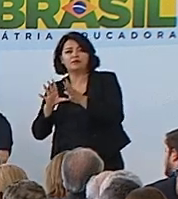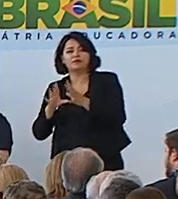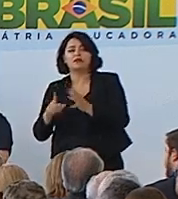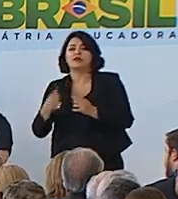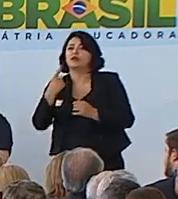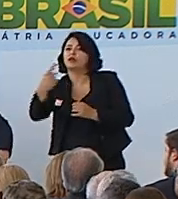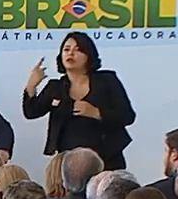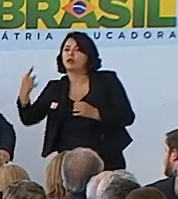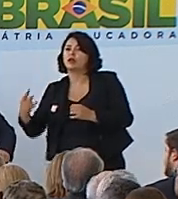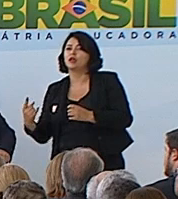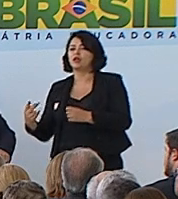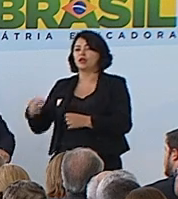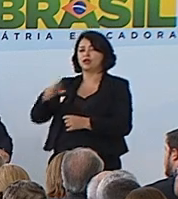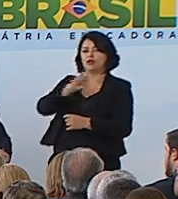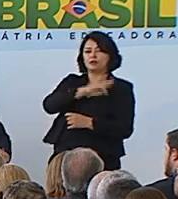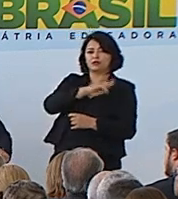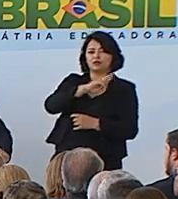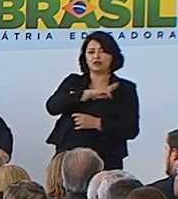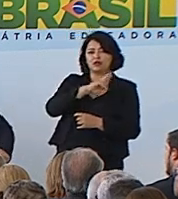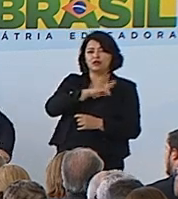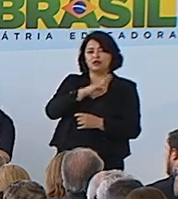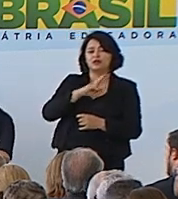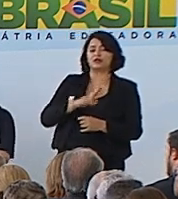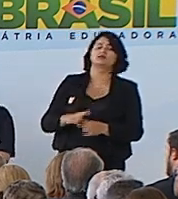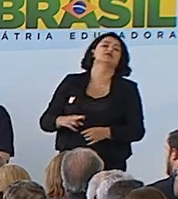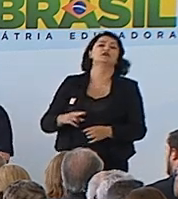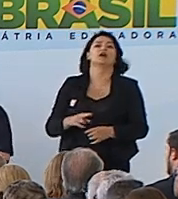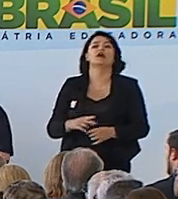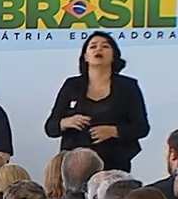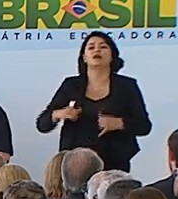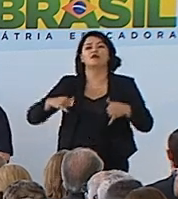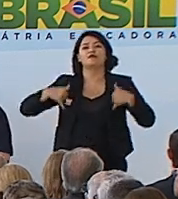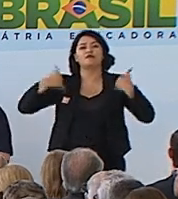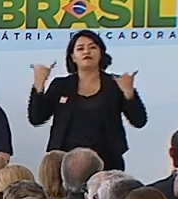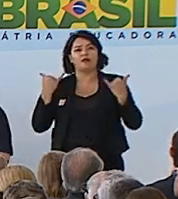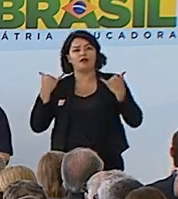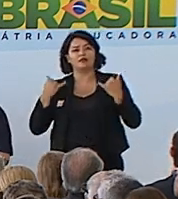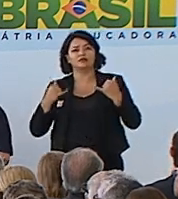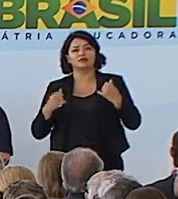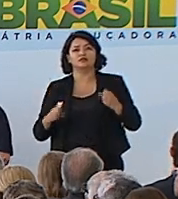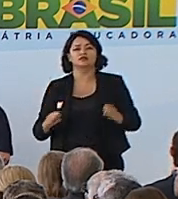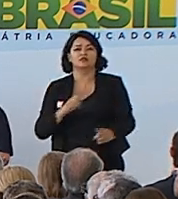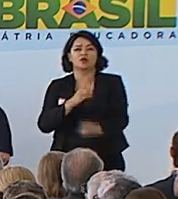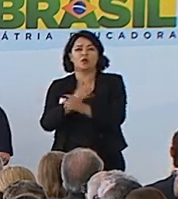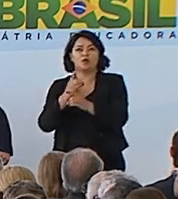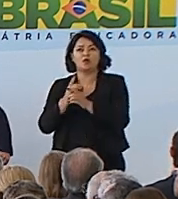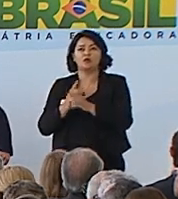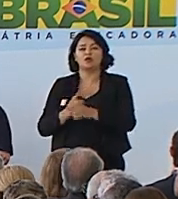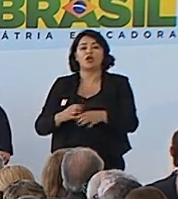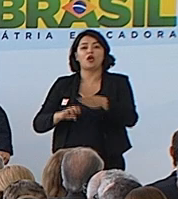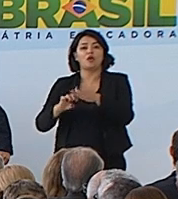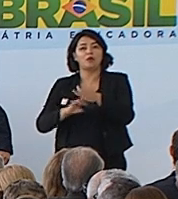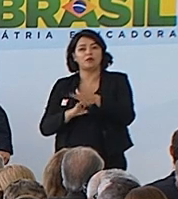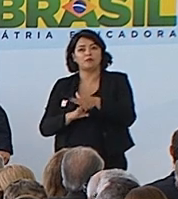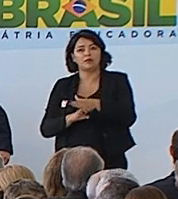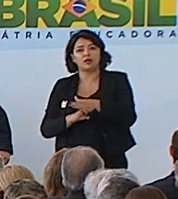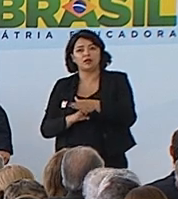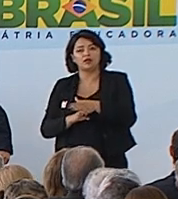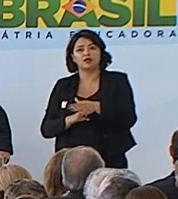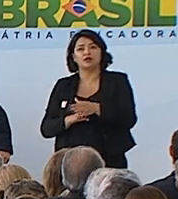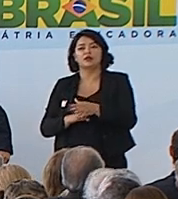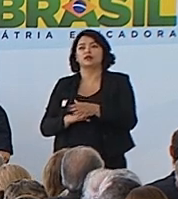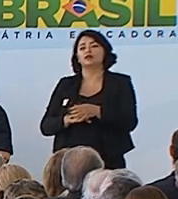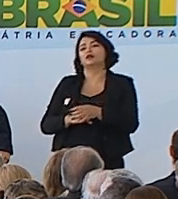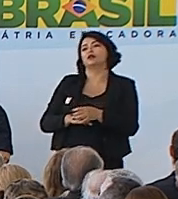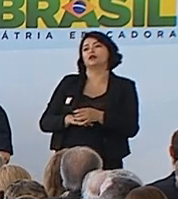cada órgão daqui a atividade de festas e eventos é baixo risco Olha o que esse esse usuário que essa empresa